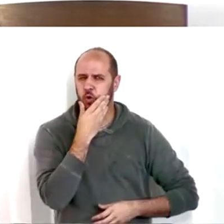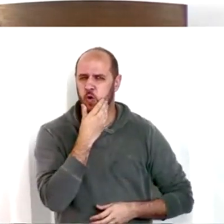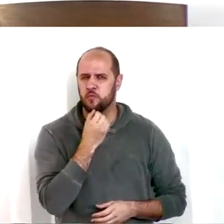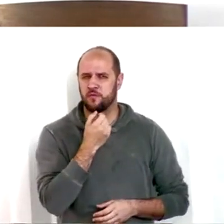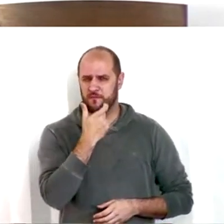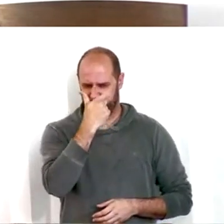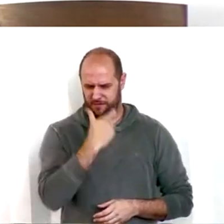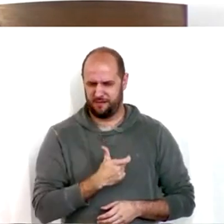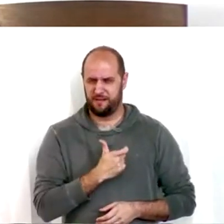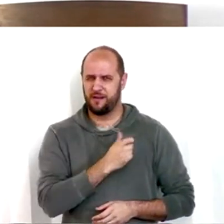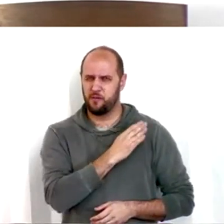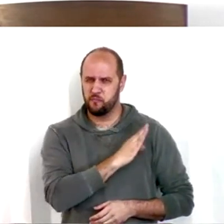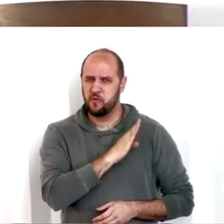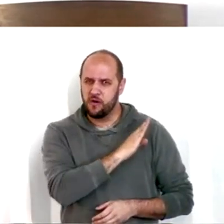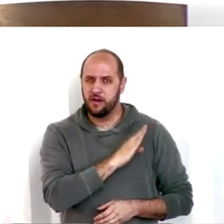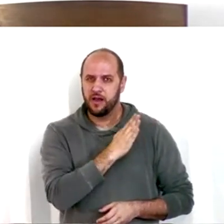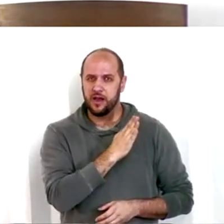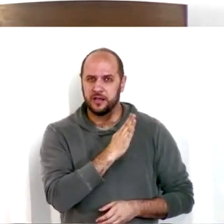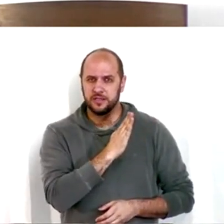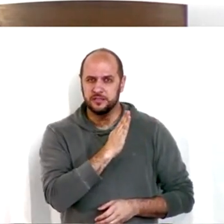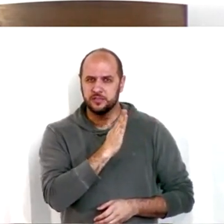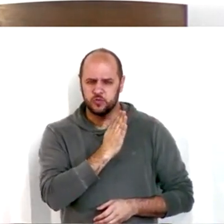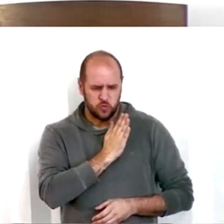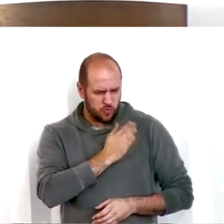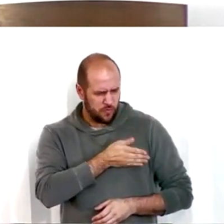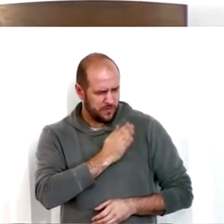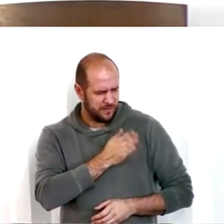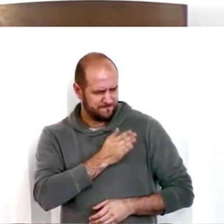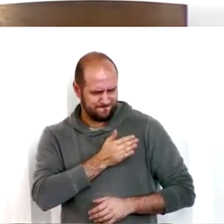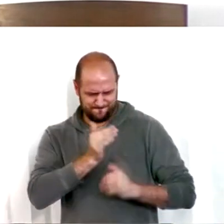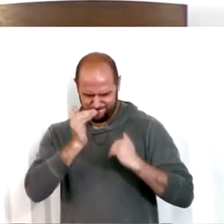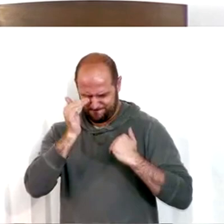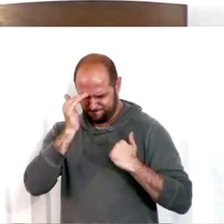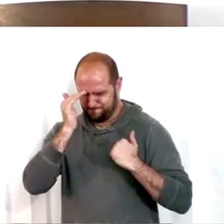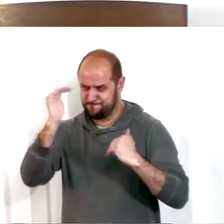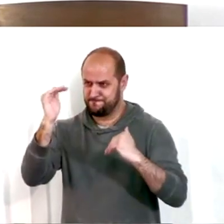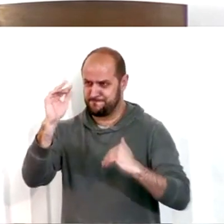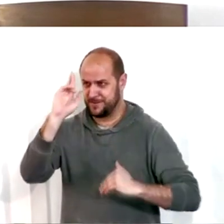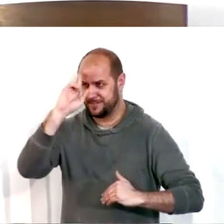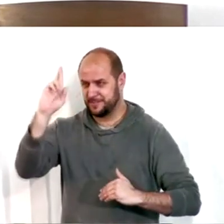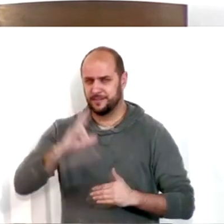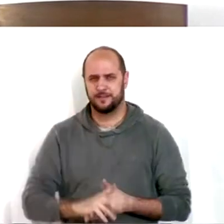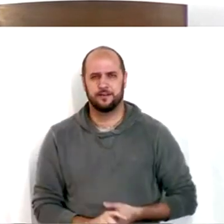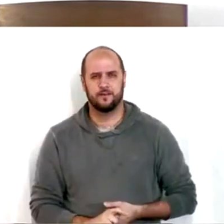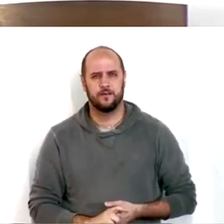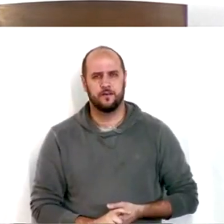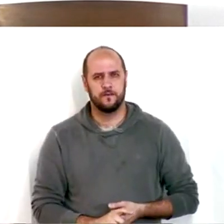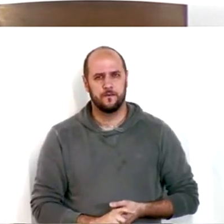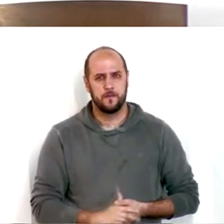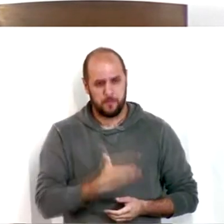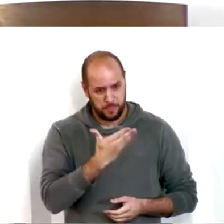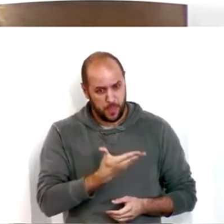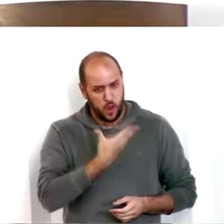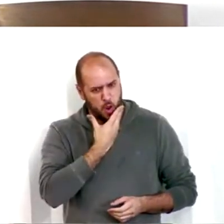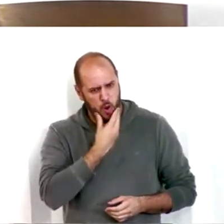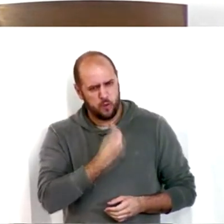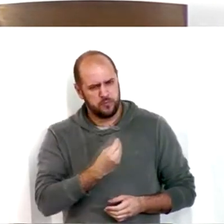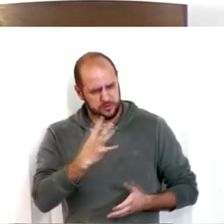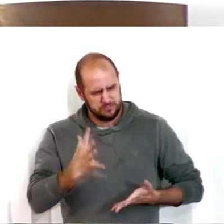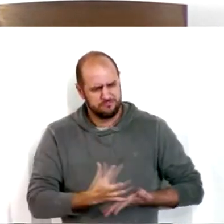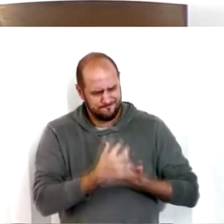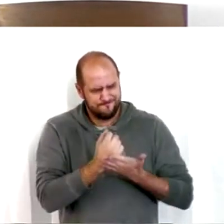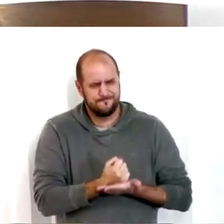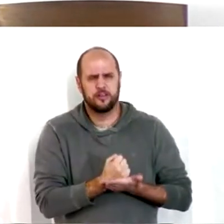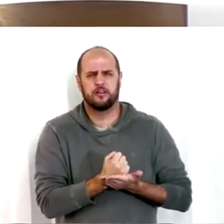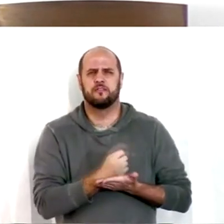homem? Percebe um temor no coração deste homem? Ele é um perfeito ou um